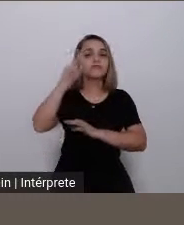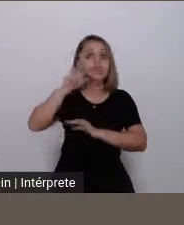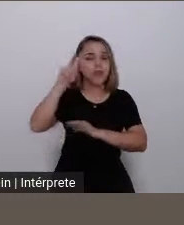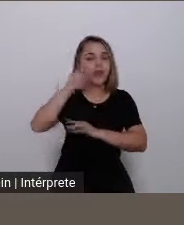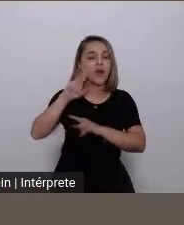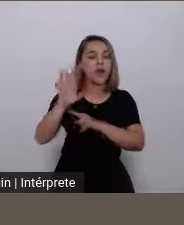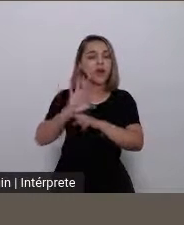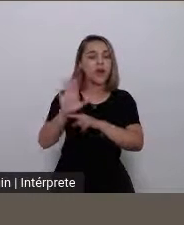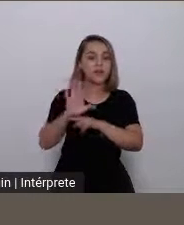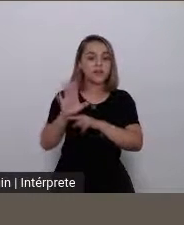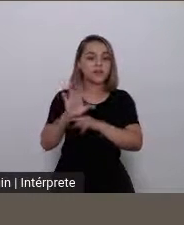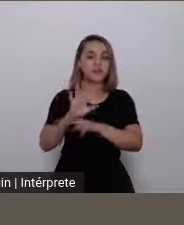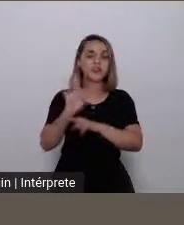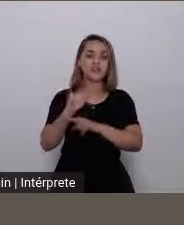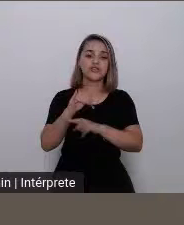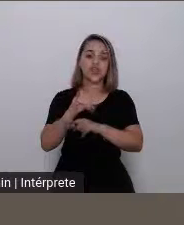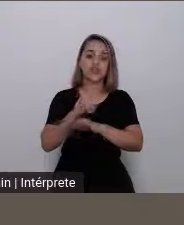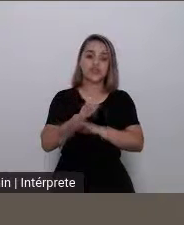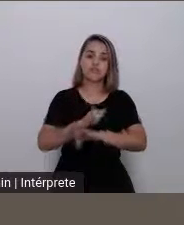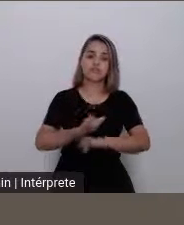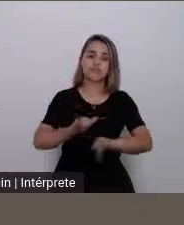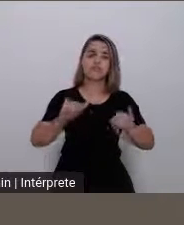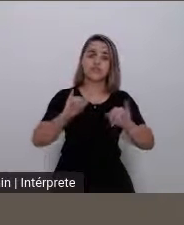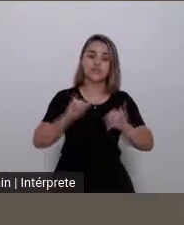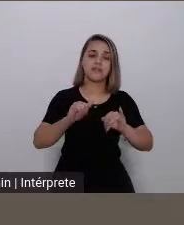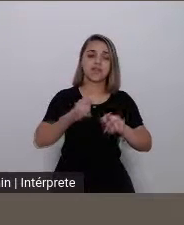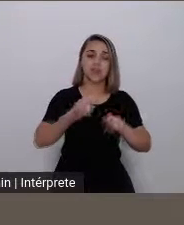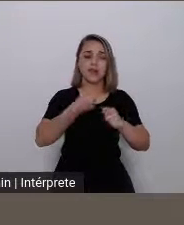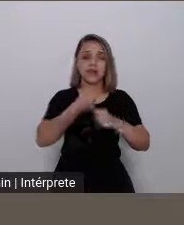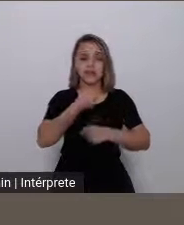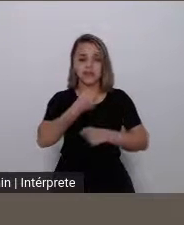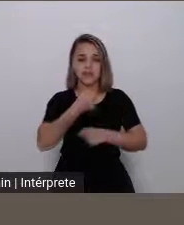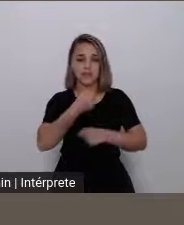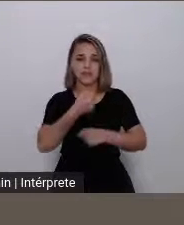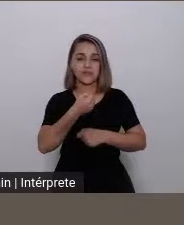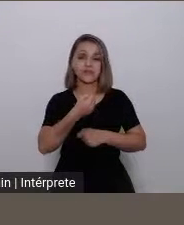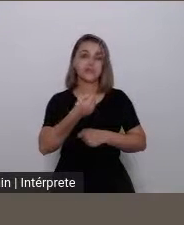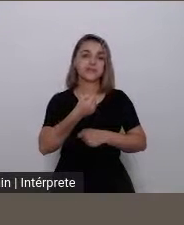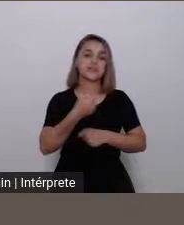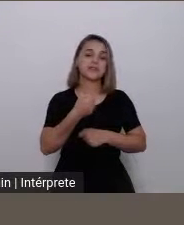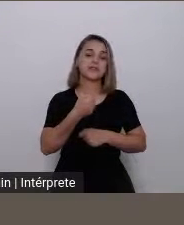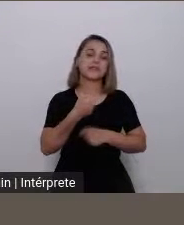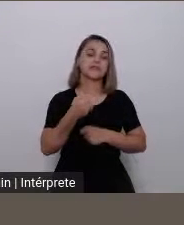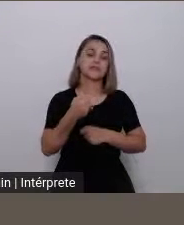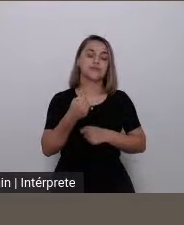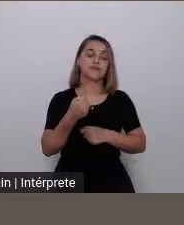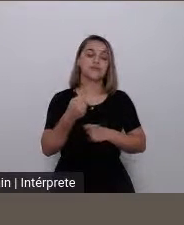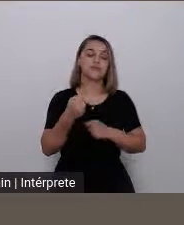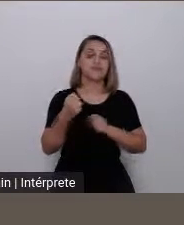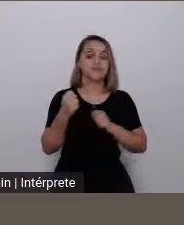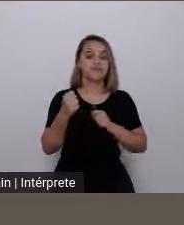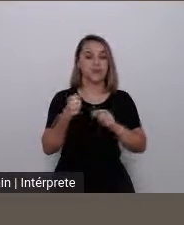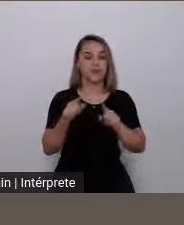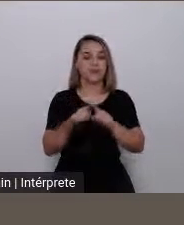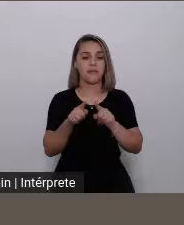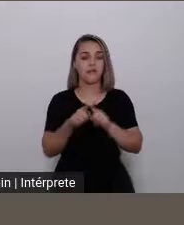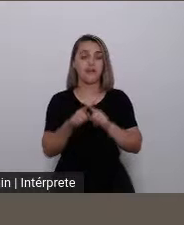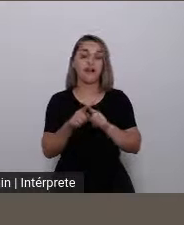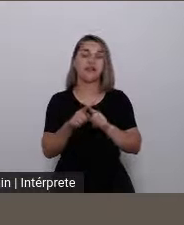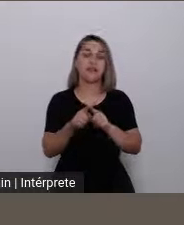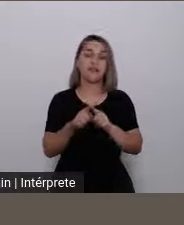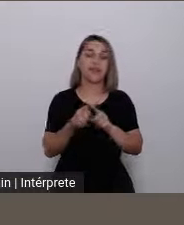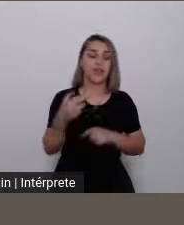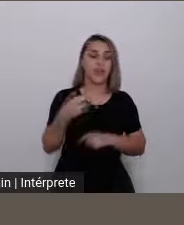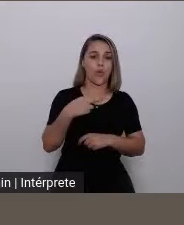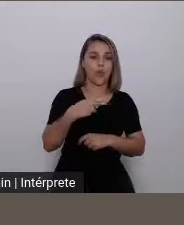chegou a publicar em revistas alguns trechos desse romance na forma de um roteiro cinematográfico,